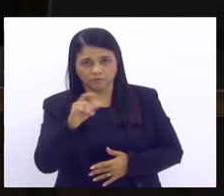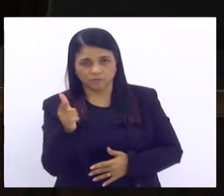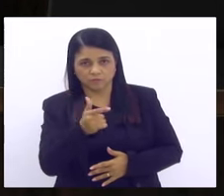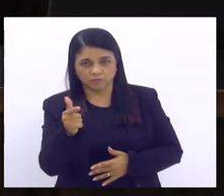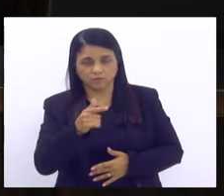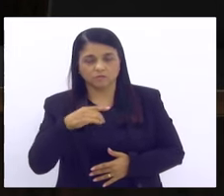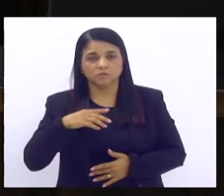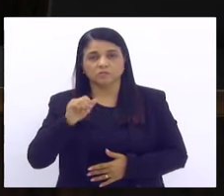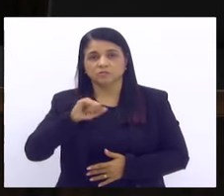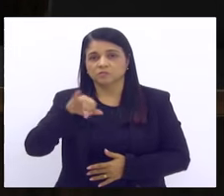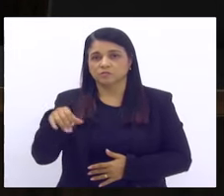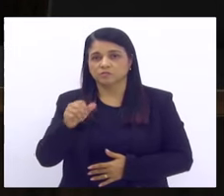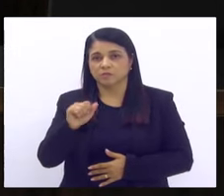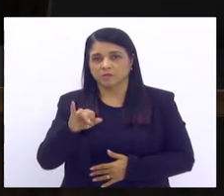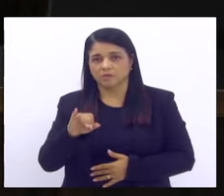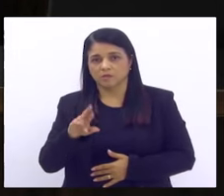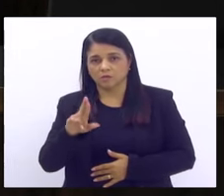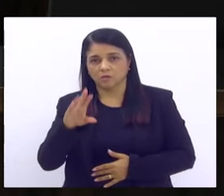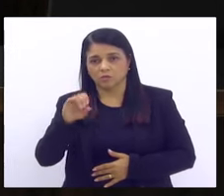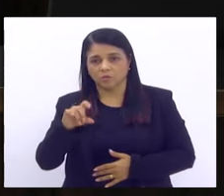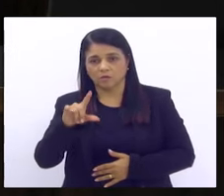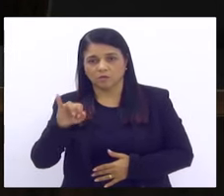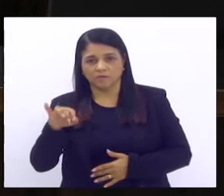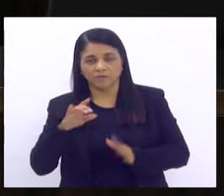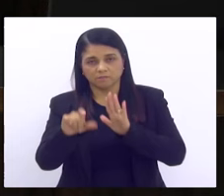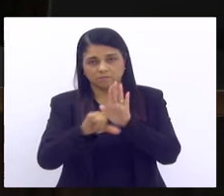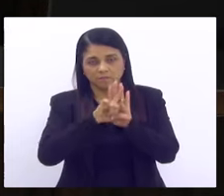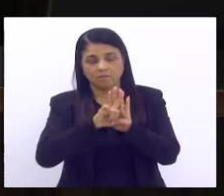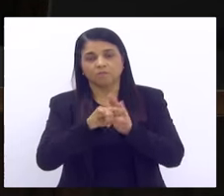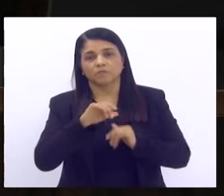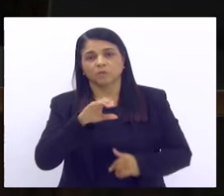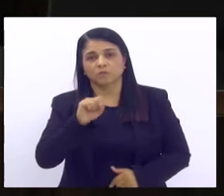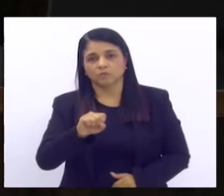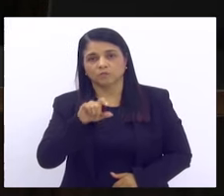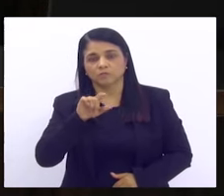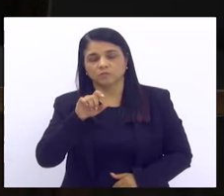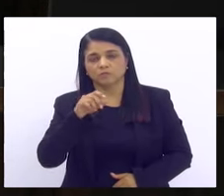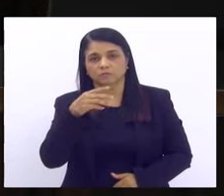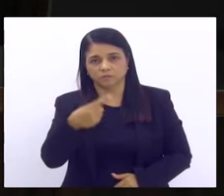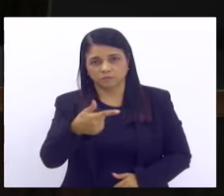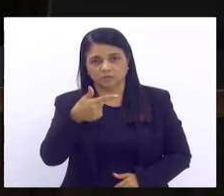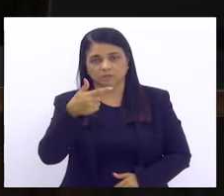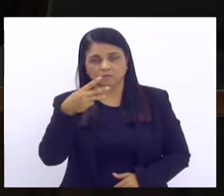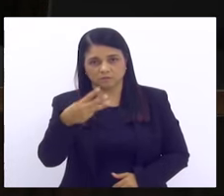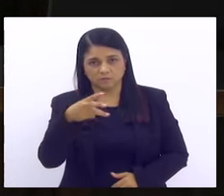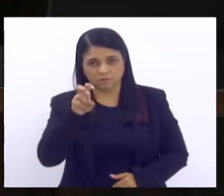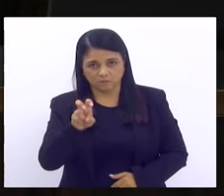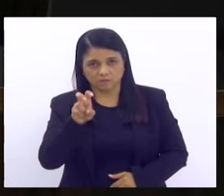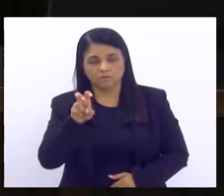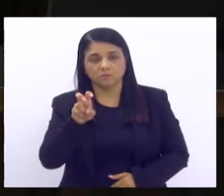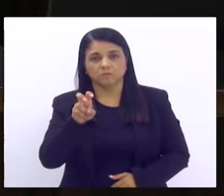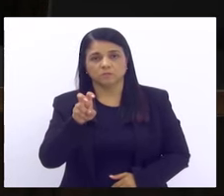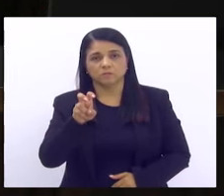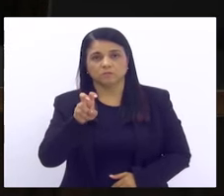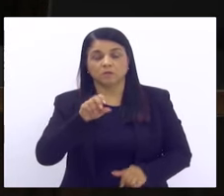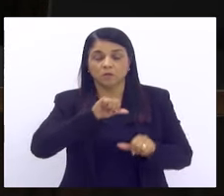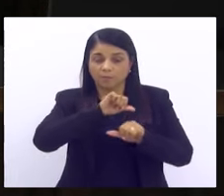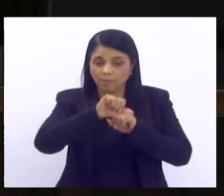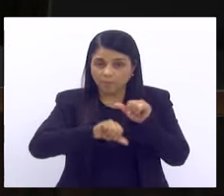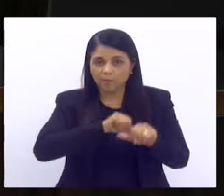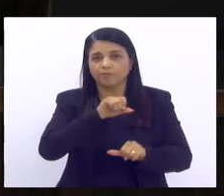Oliveira, que autoriza a lei número 8.235, que altera, perdão, altera a